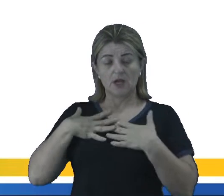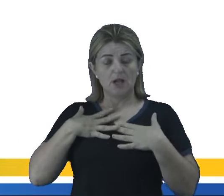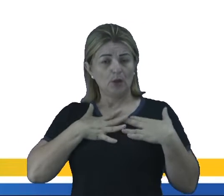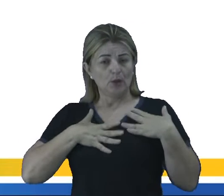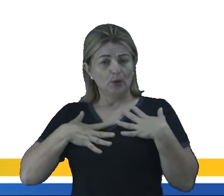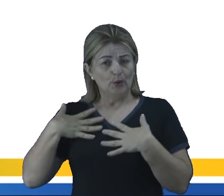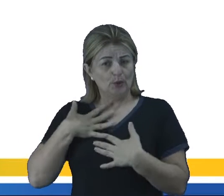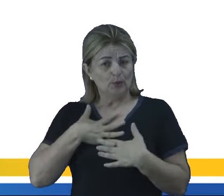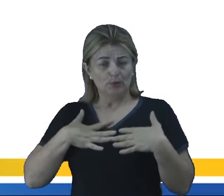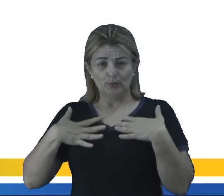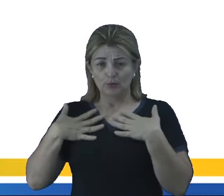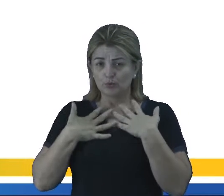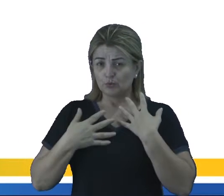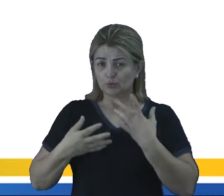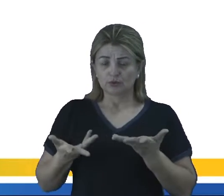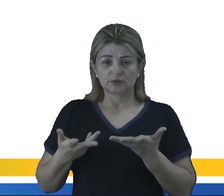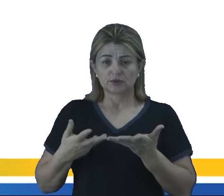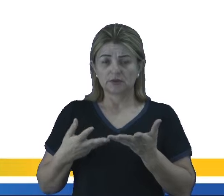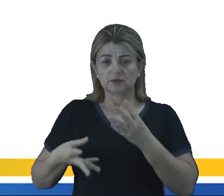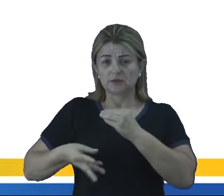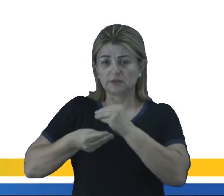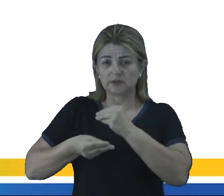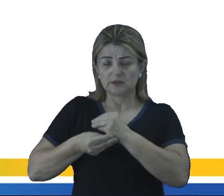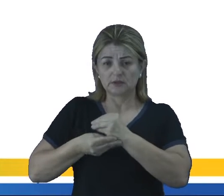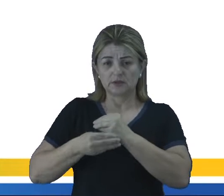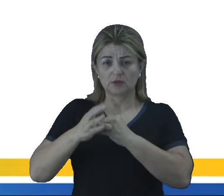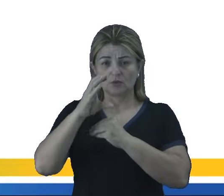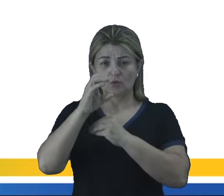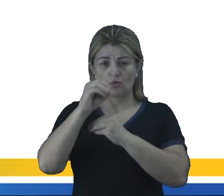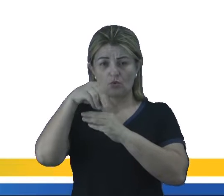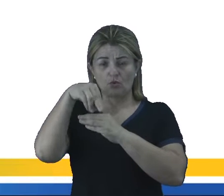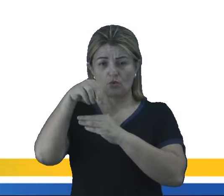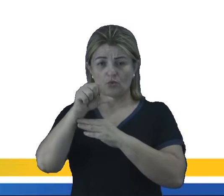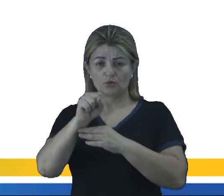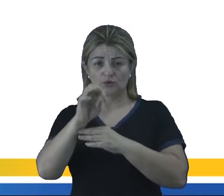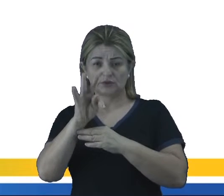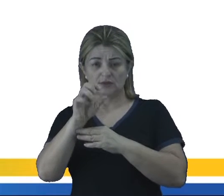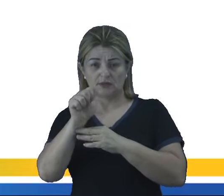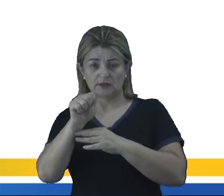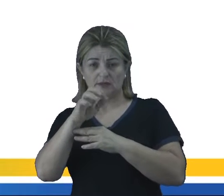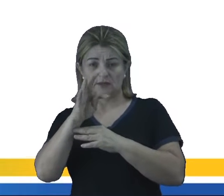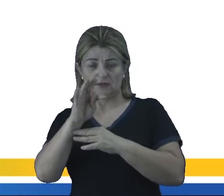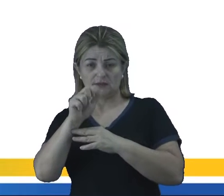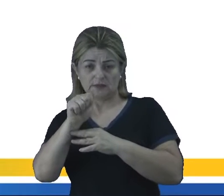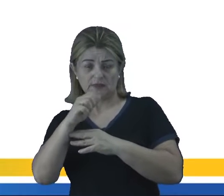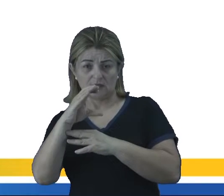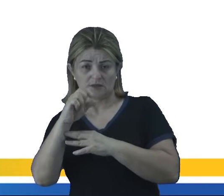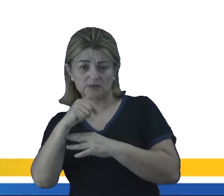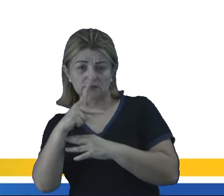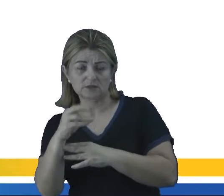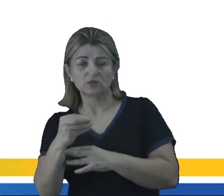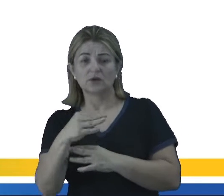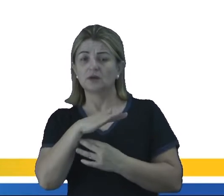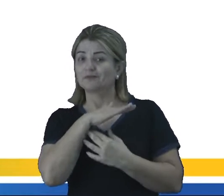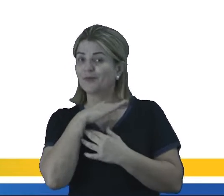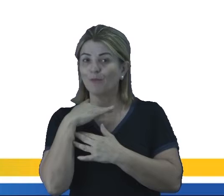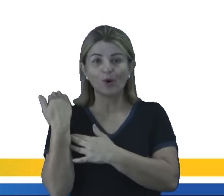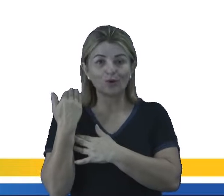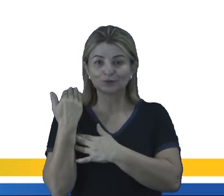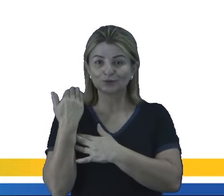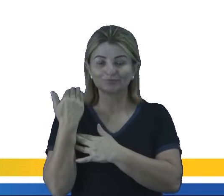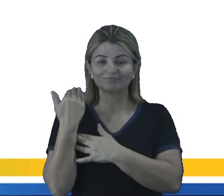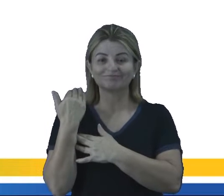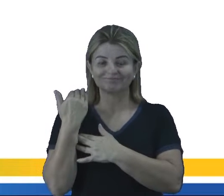uma estrutura fixa. No Brasil, nós seguimos o soneto italiano. O soneto italiano, ele é composto por